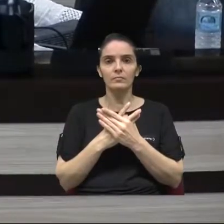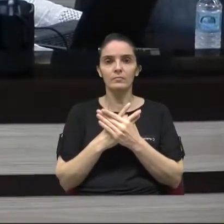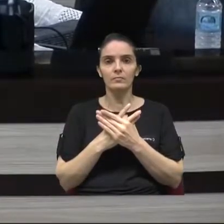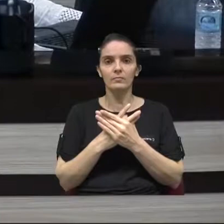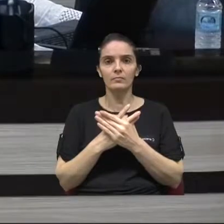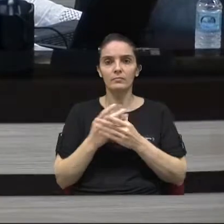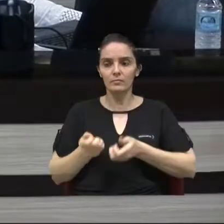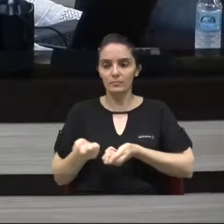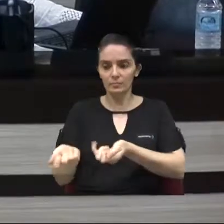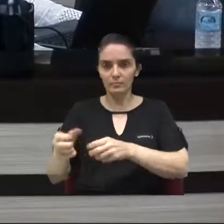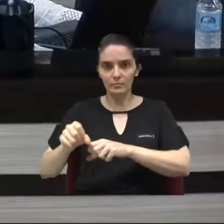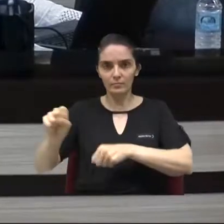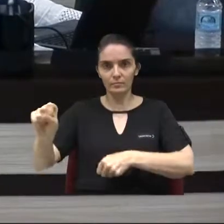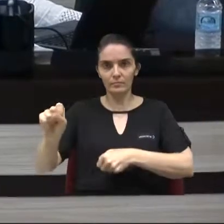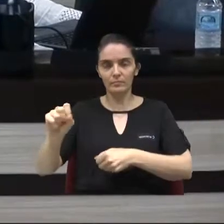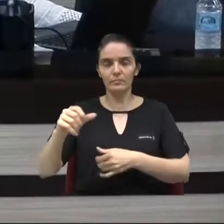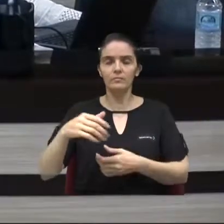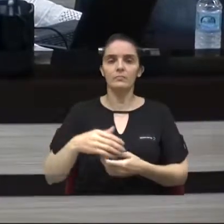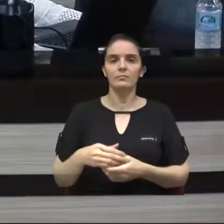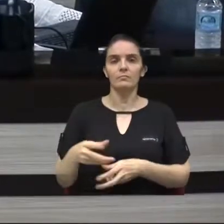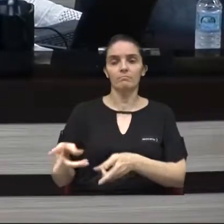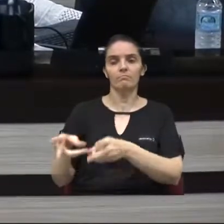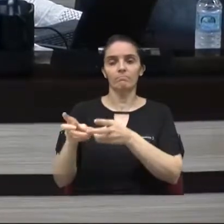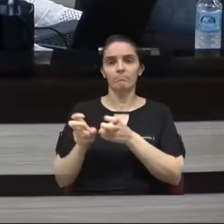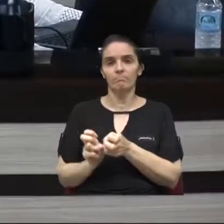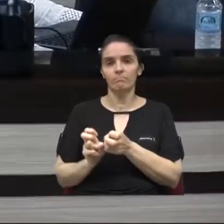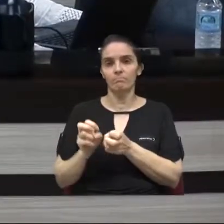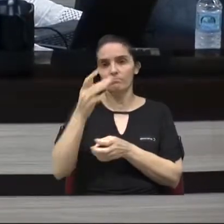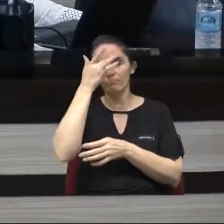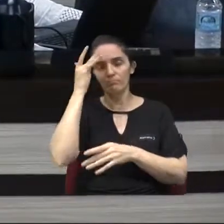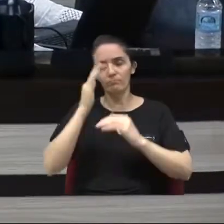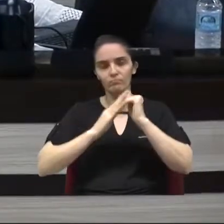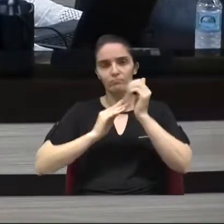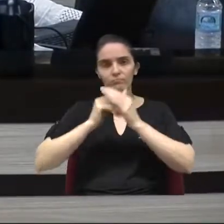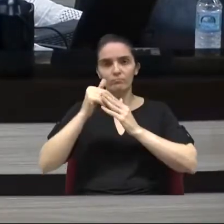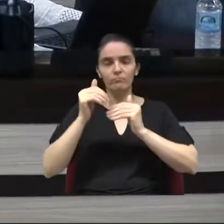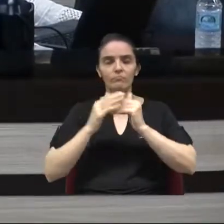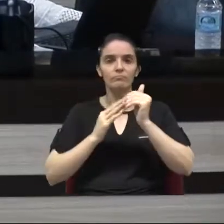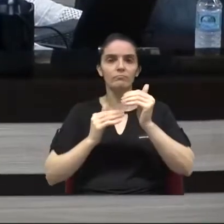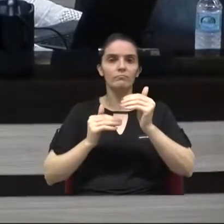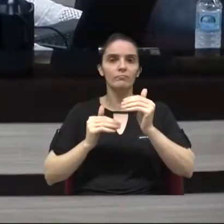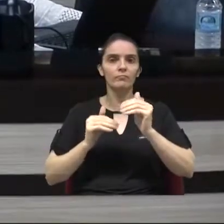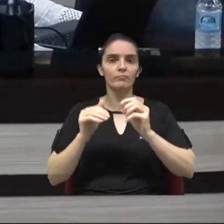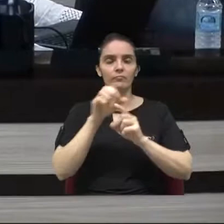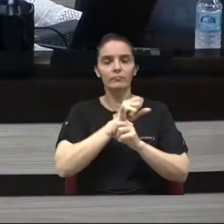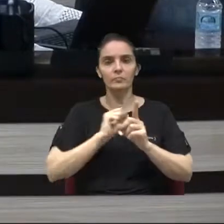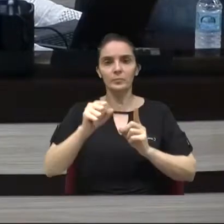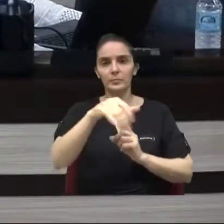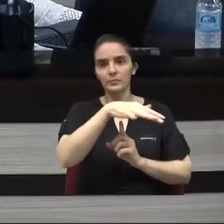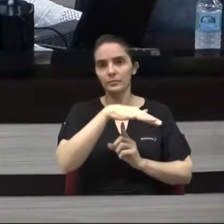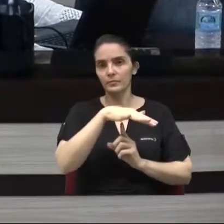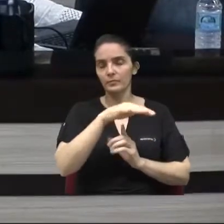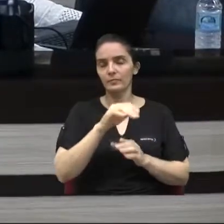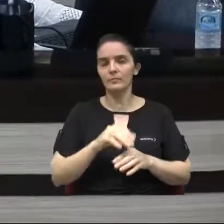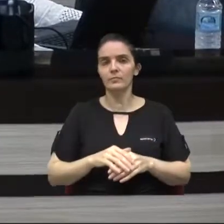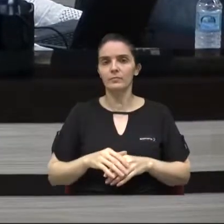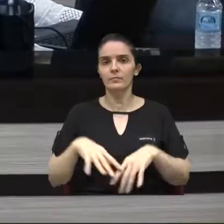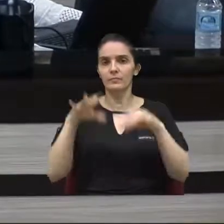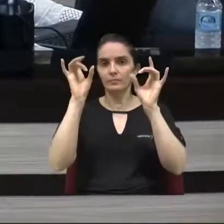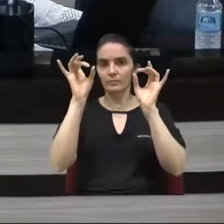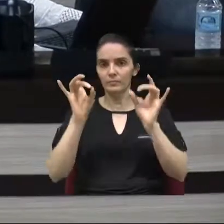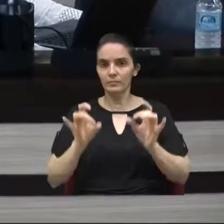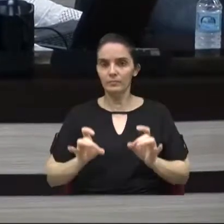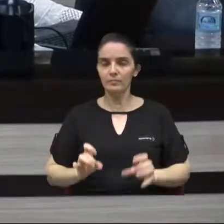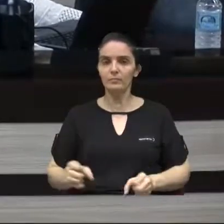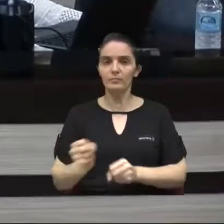de diploma em reconhecimento a profissionais da área da assistência social, com destaque do ano